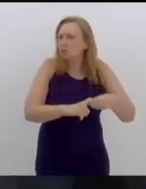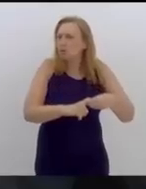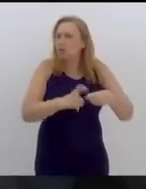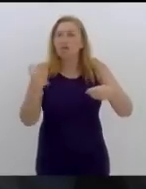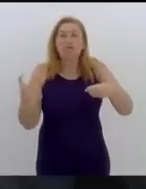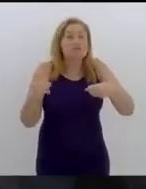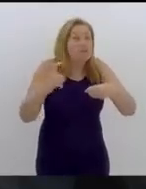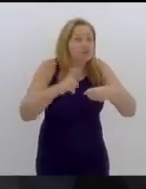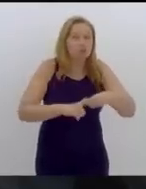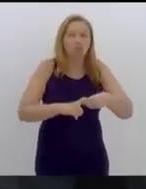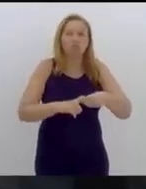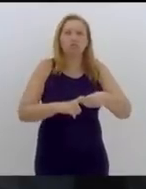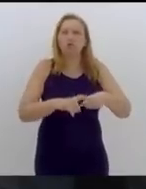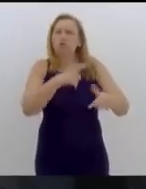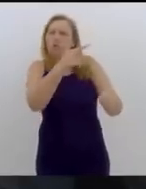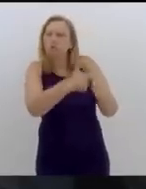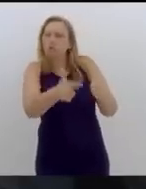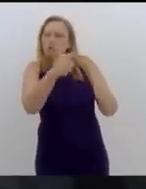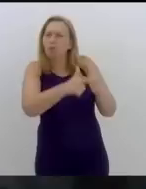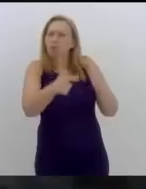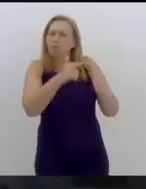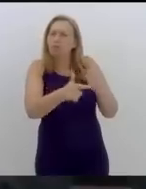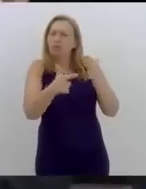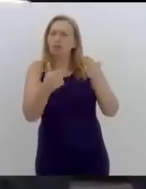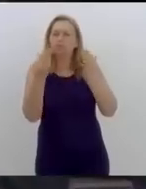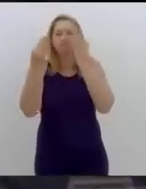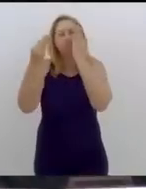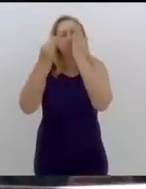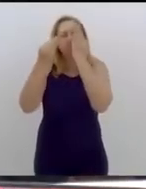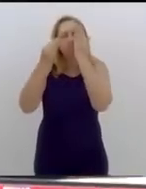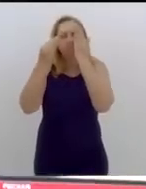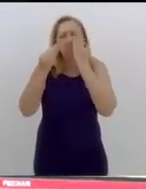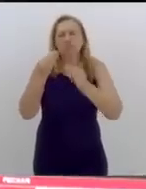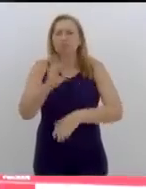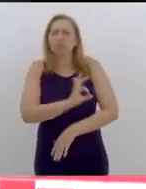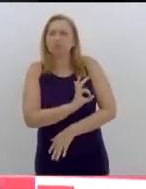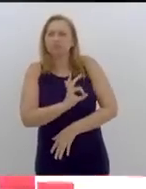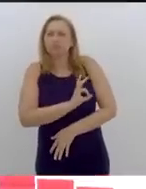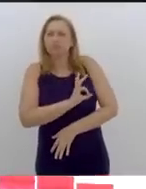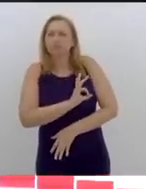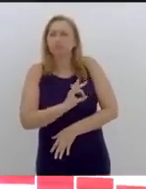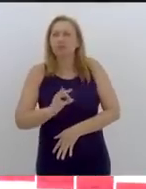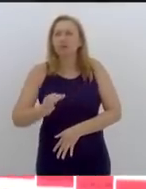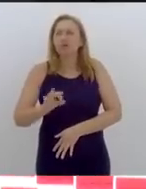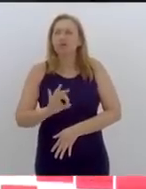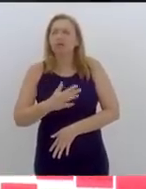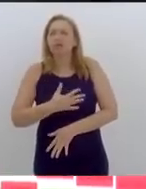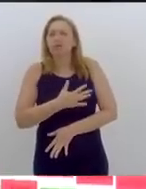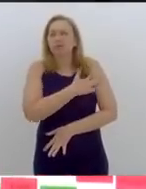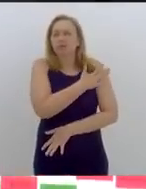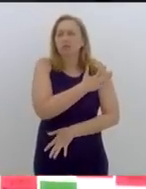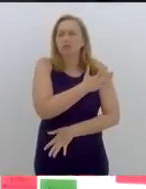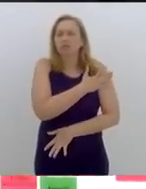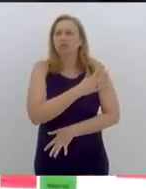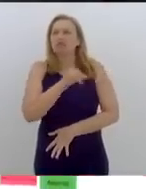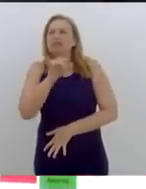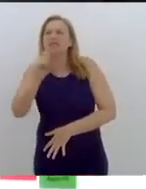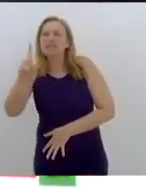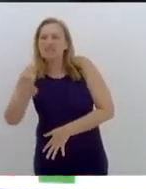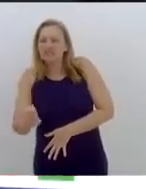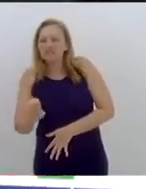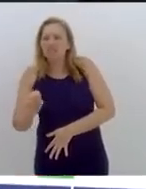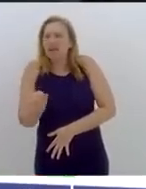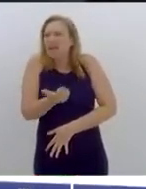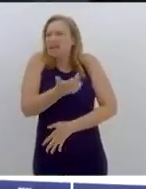vinculam o problema psíquico do policial a polícia militar e colocam Seeds que